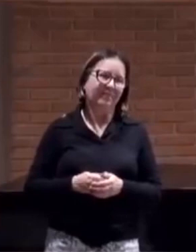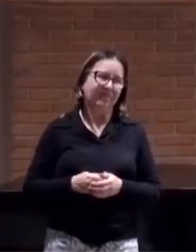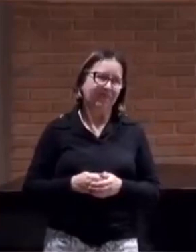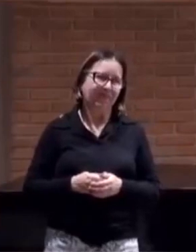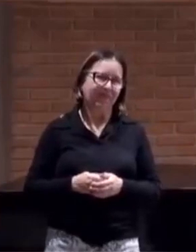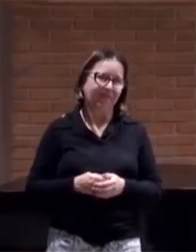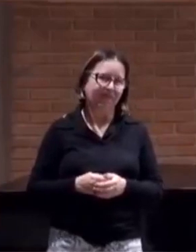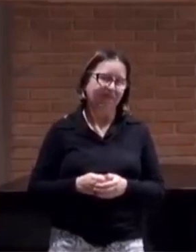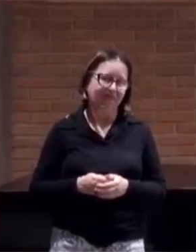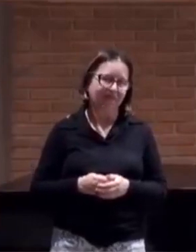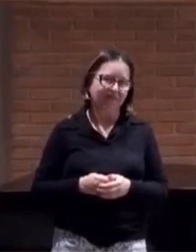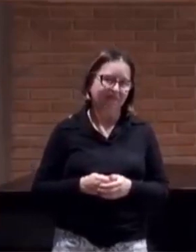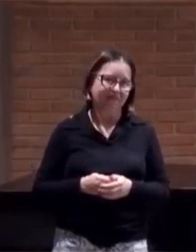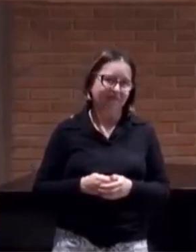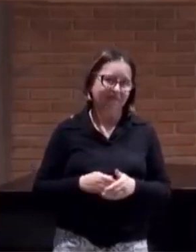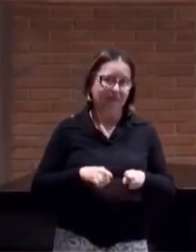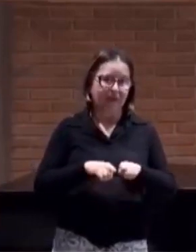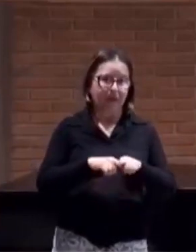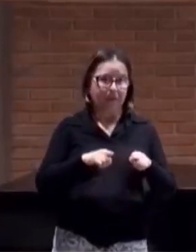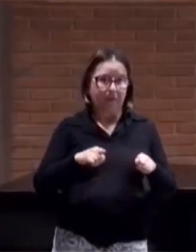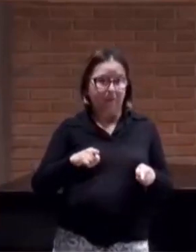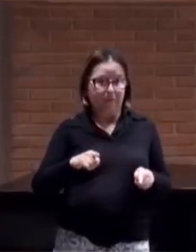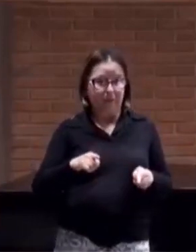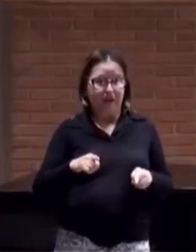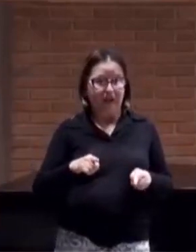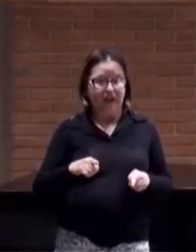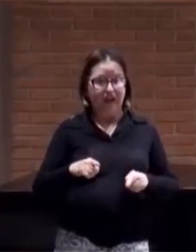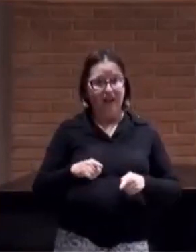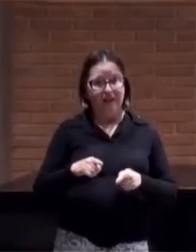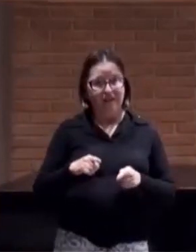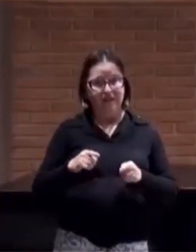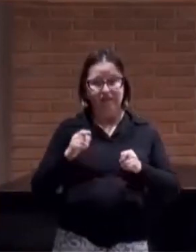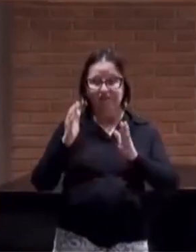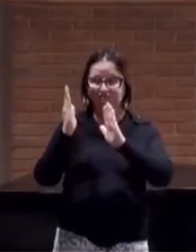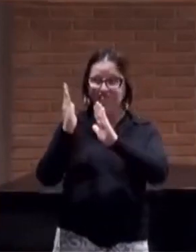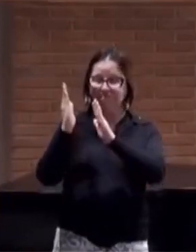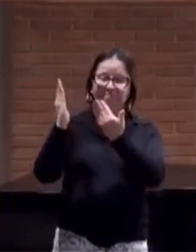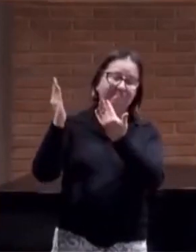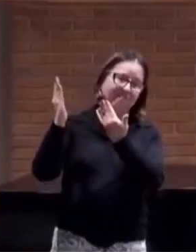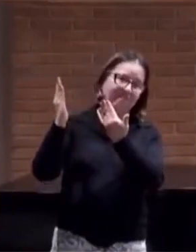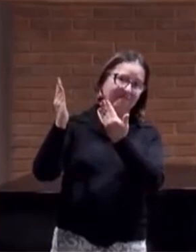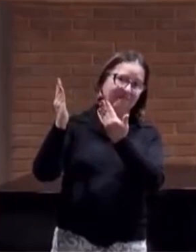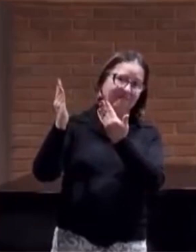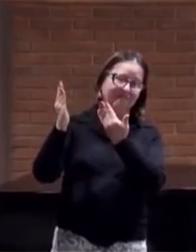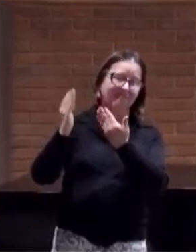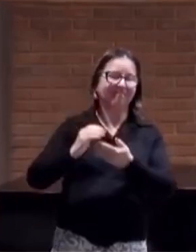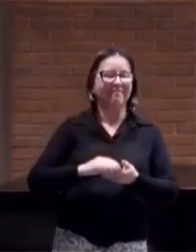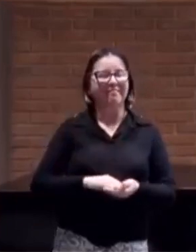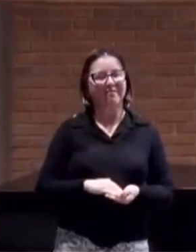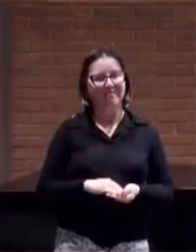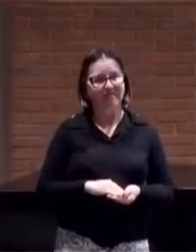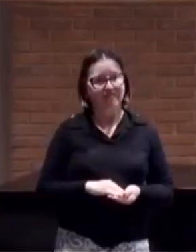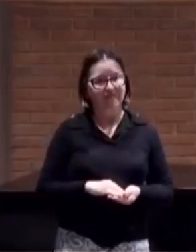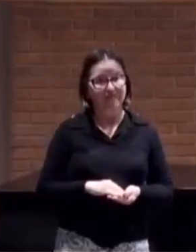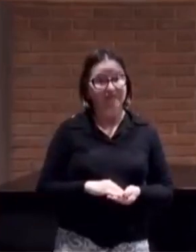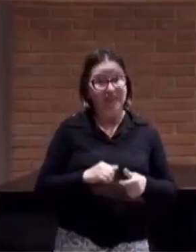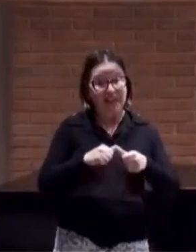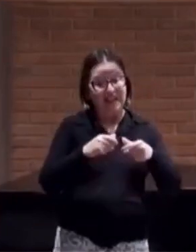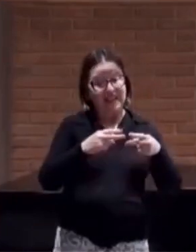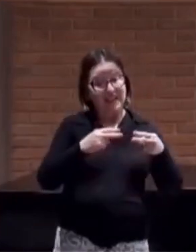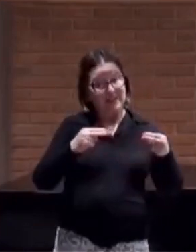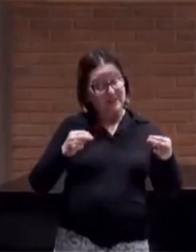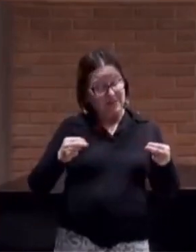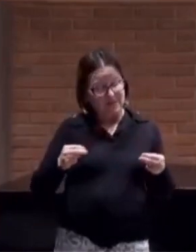Mas ele gerou escândalo. Ele produziu escândalo. Então estas coisas, vamos